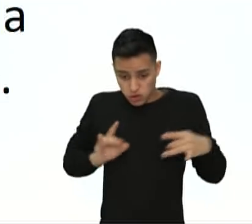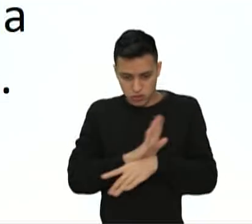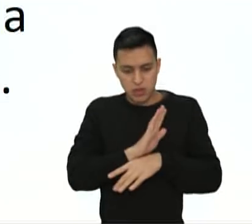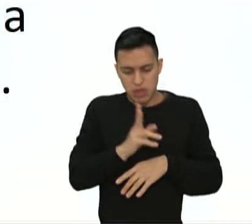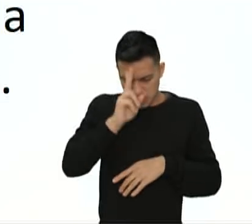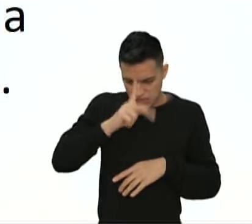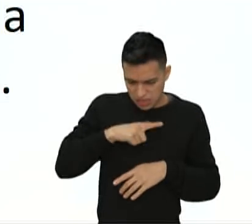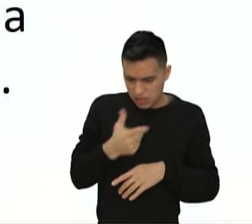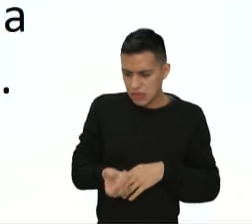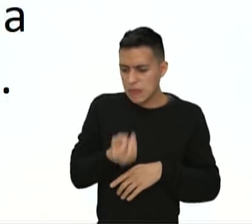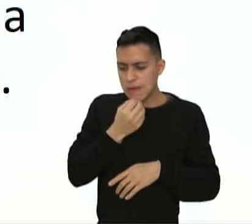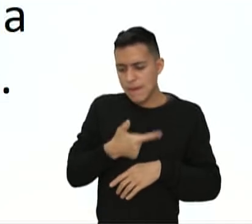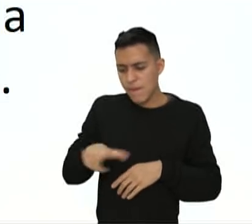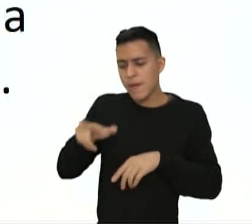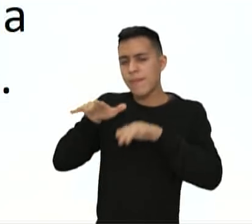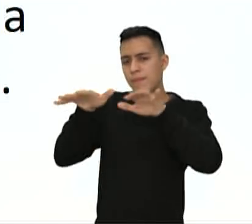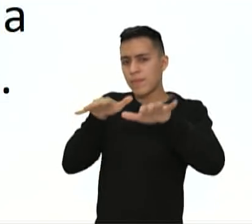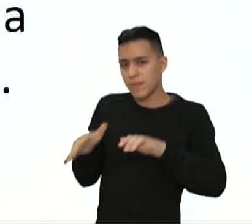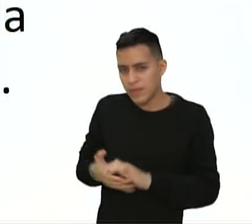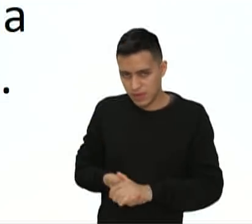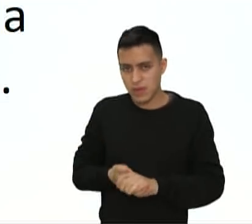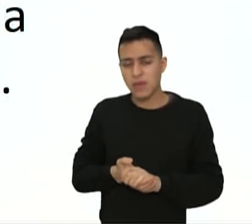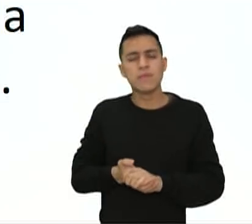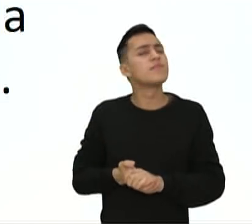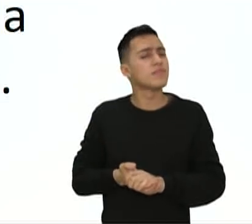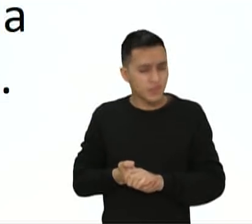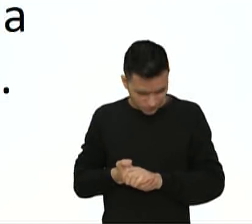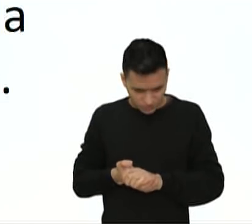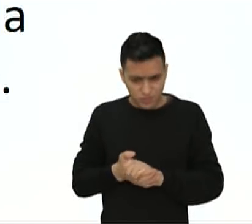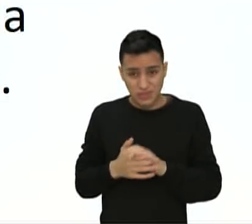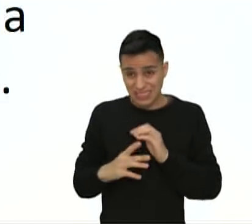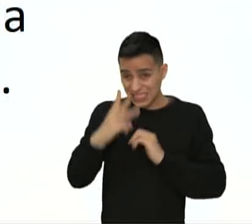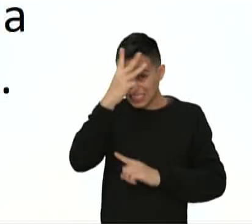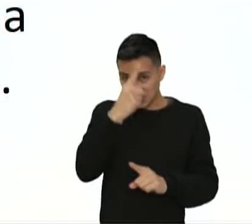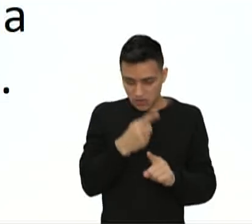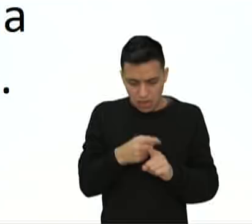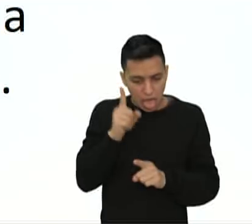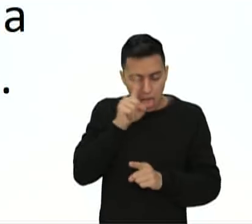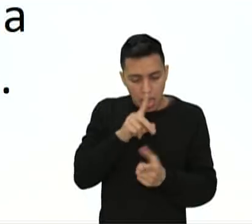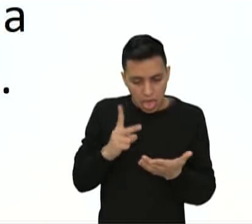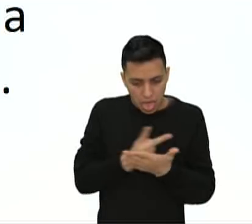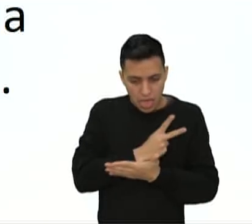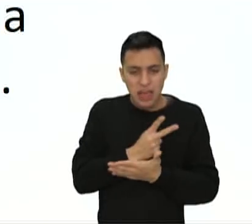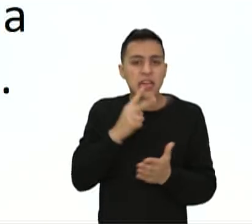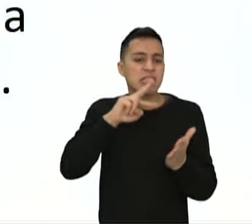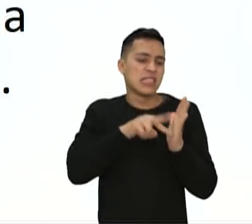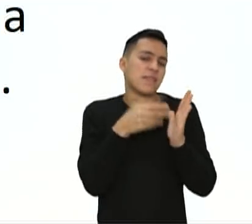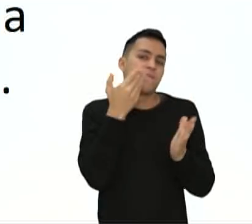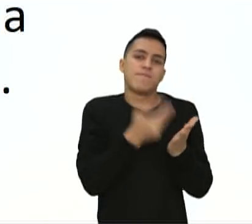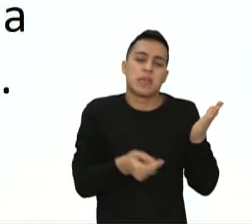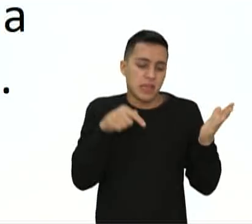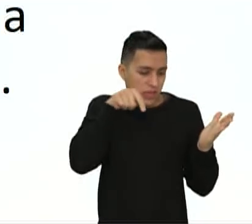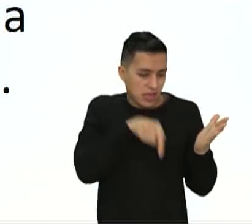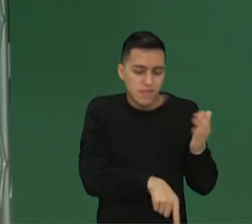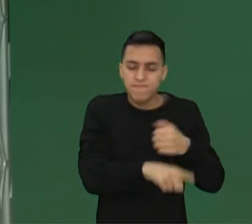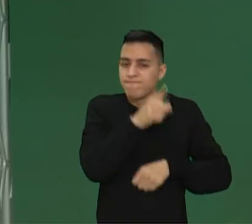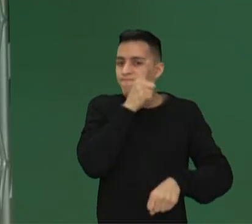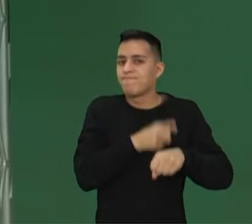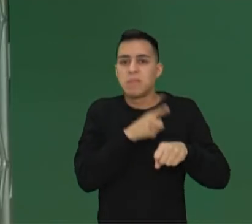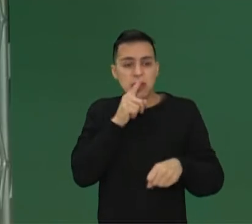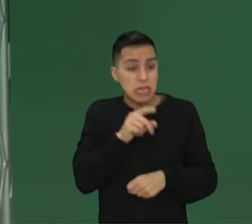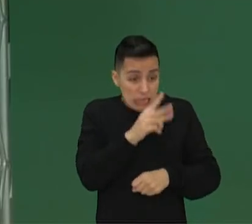tem a chance de executar outro movimento. Um jogador que comete 3 infrações é considerado perdedor da partida